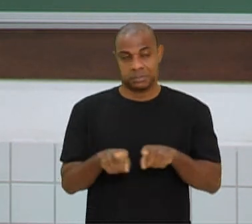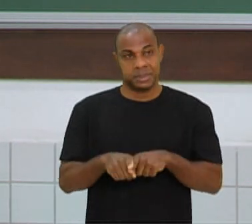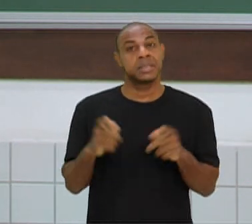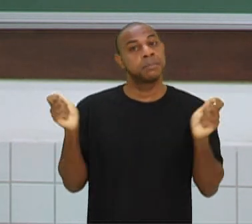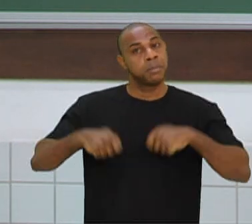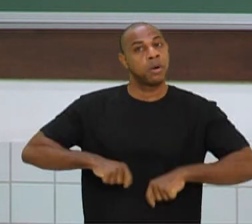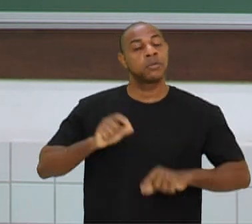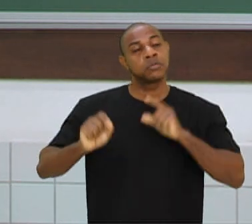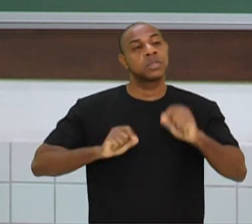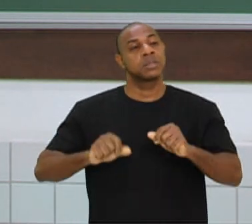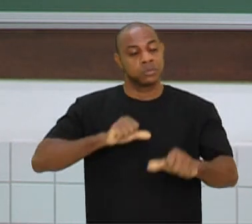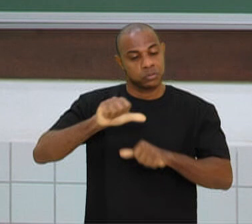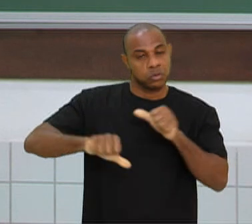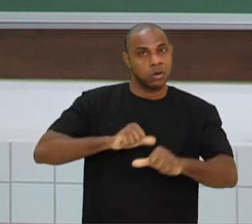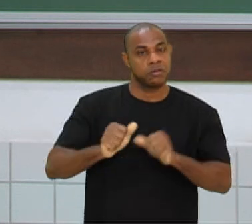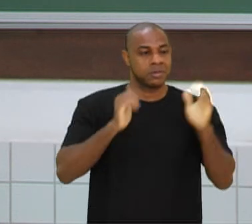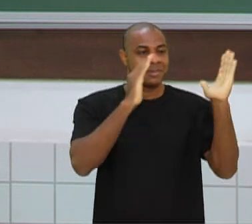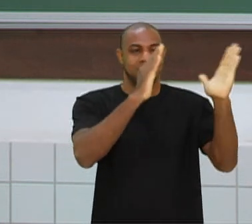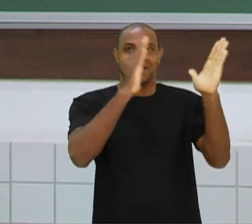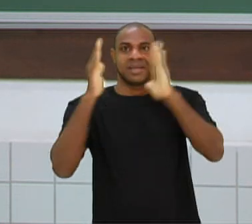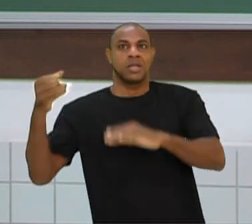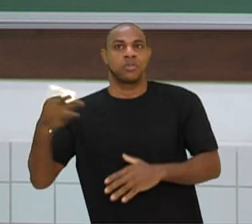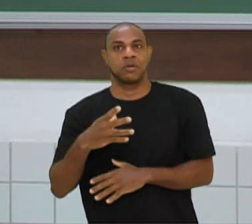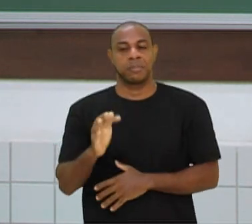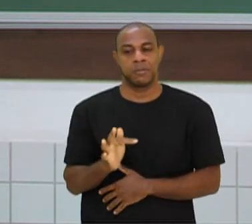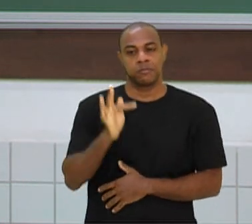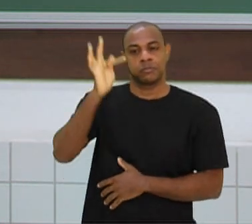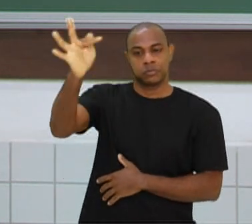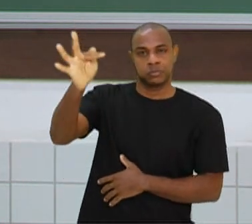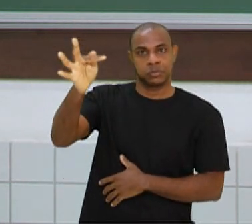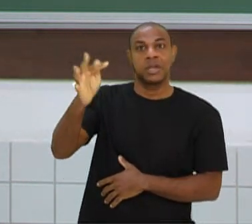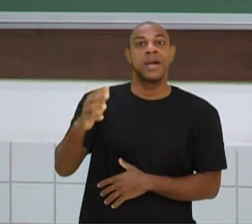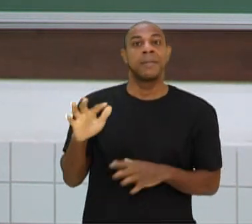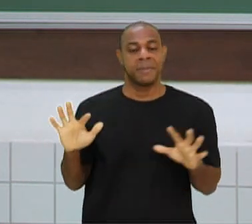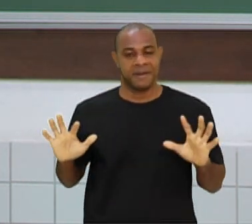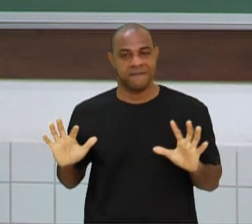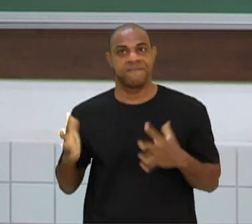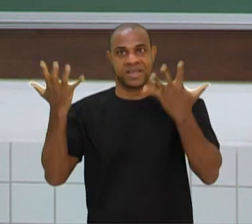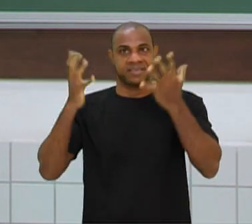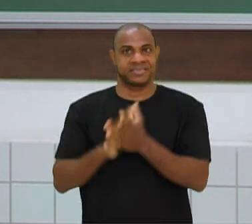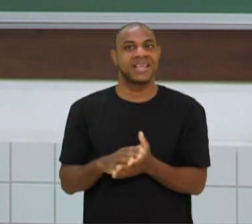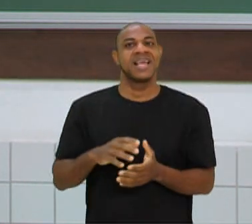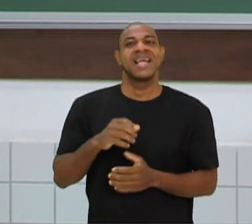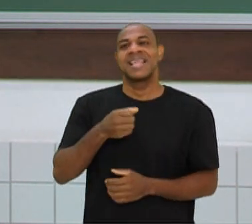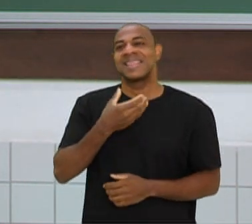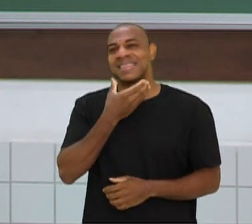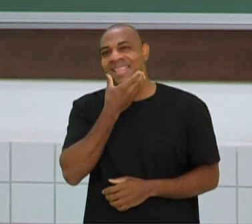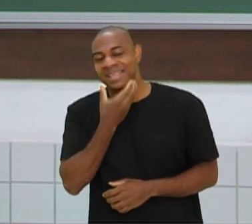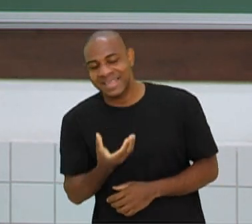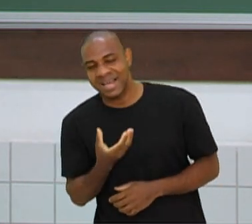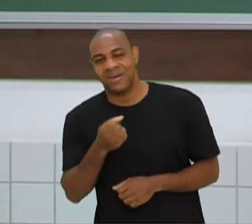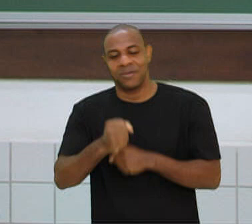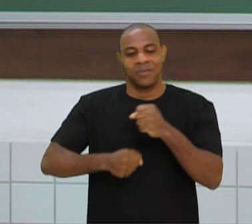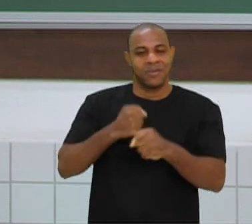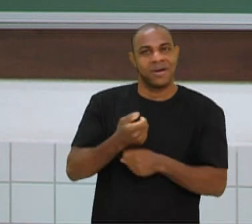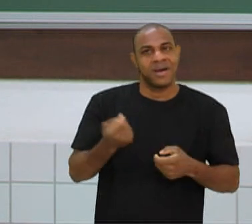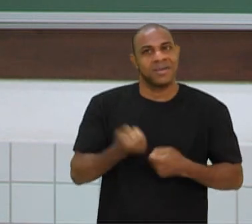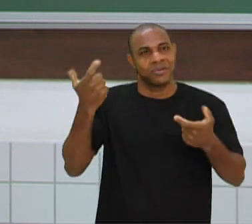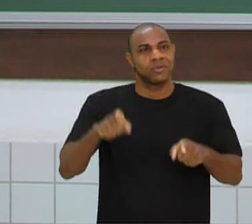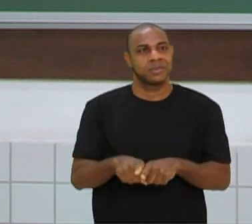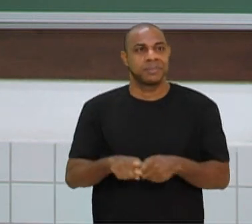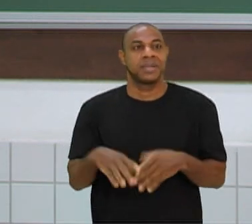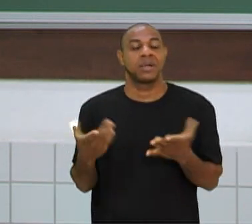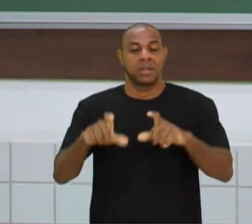possam renovar esses estoques para as próximas festas, Natal e Ano Novo, como a gente já viu anteriormente. Então, com base nesse nosso